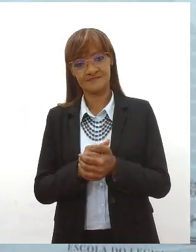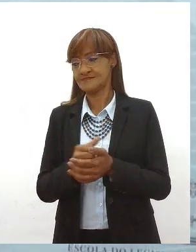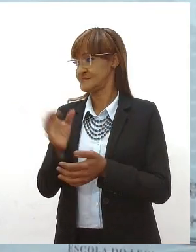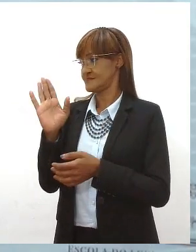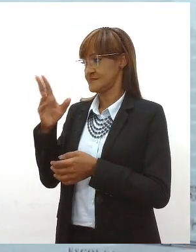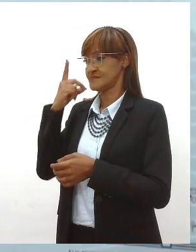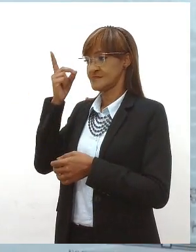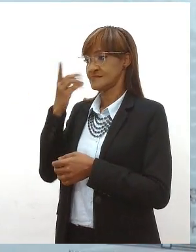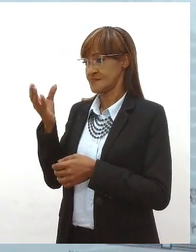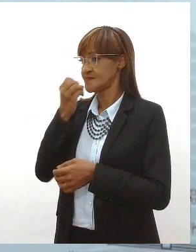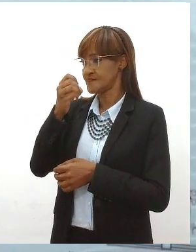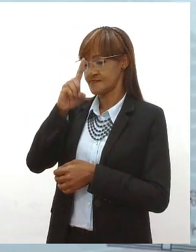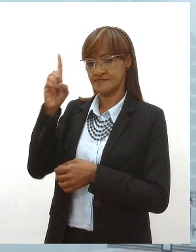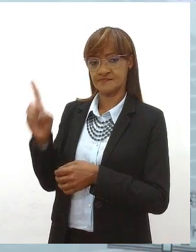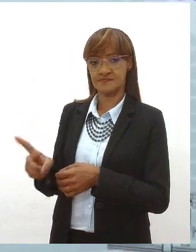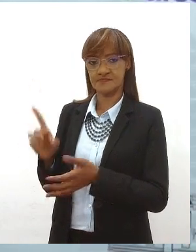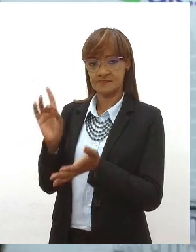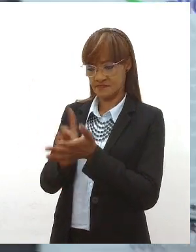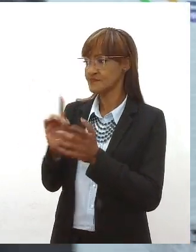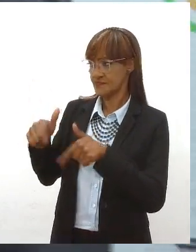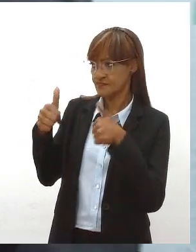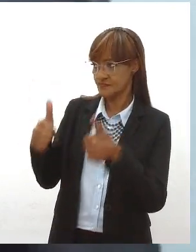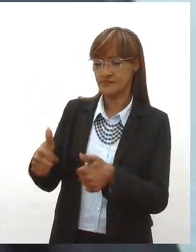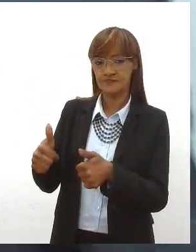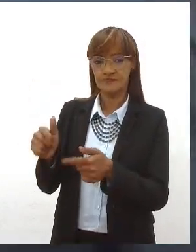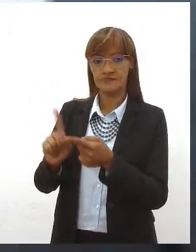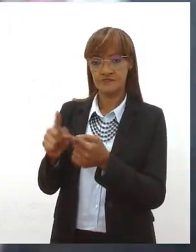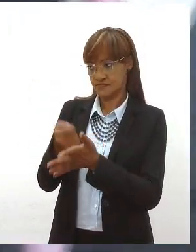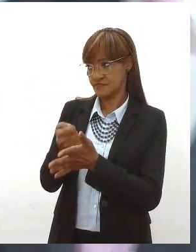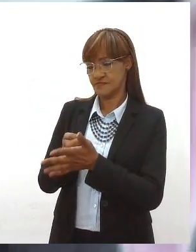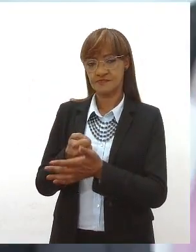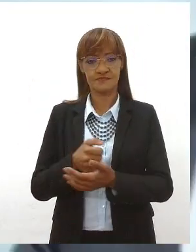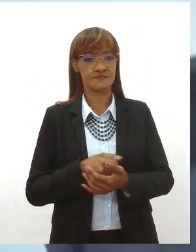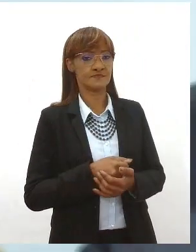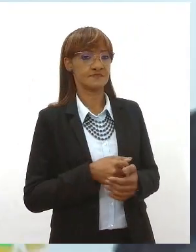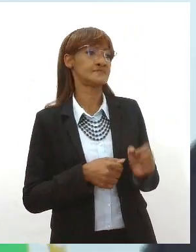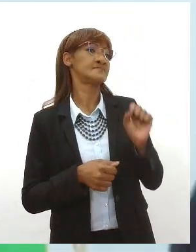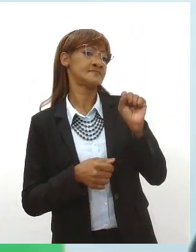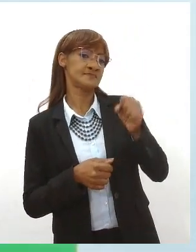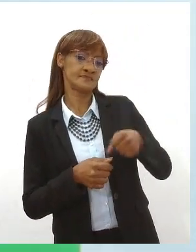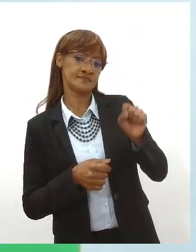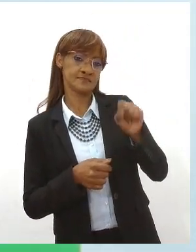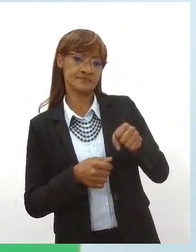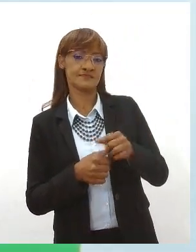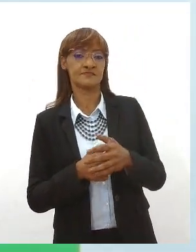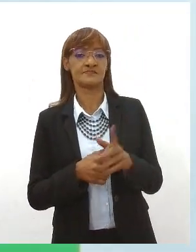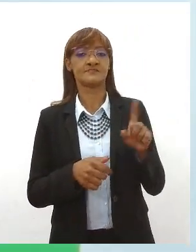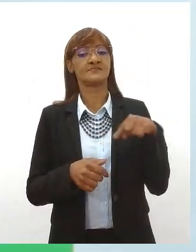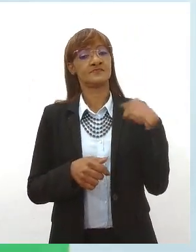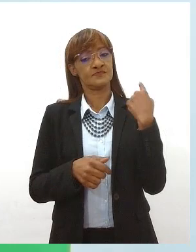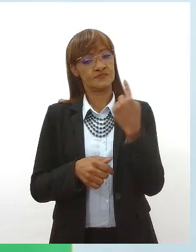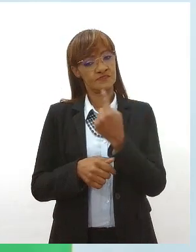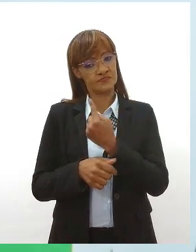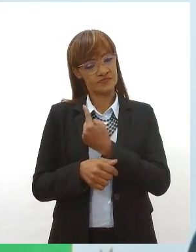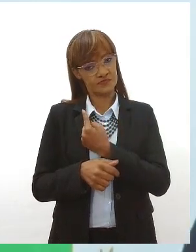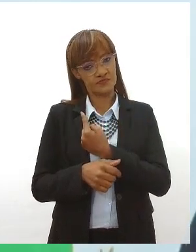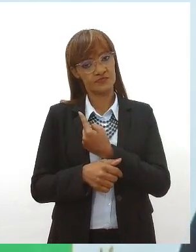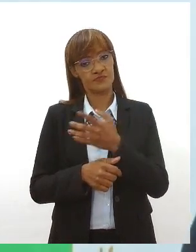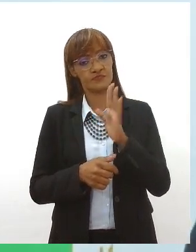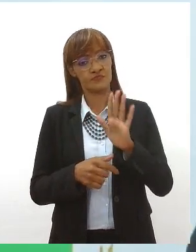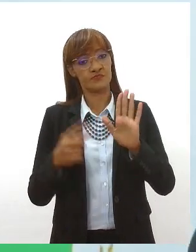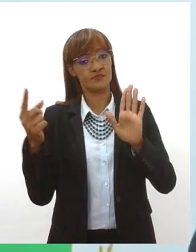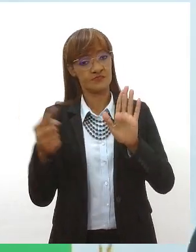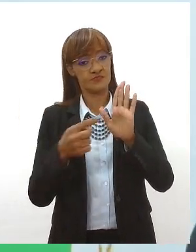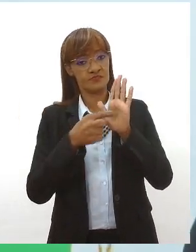um dia de luta, mas também um dia de cobrança, não é isso? Sim, com certeza, a gente tem de celebrar e também denunciar as injustiças, né, que